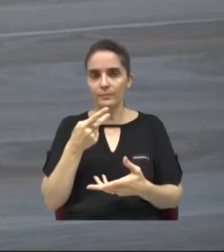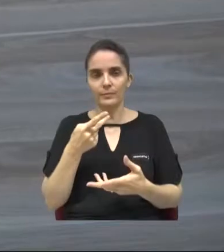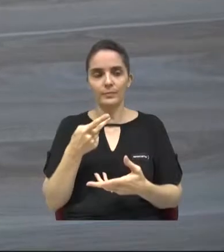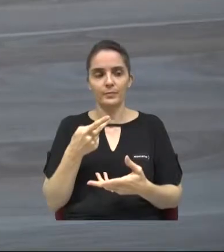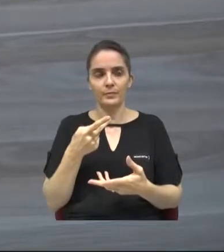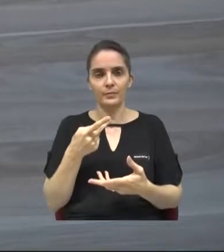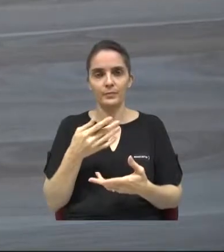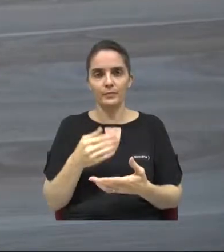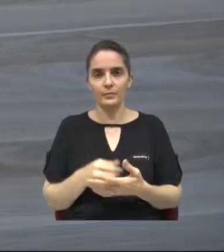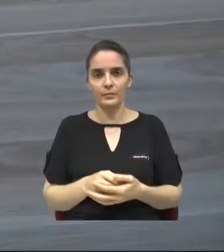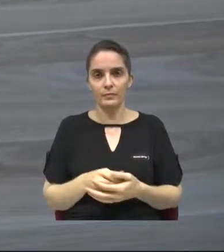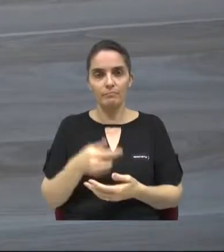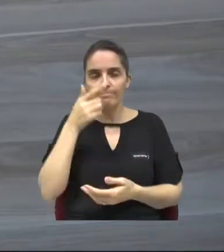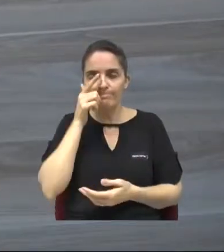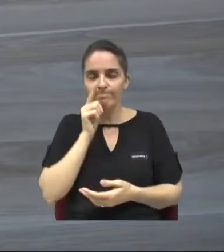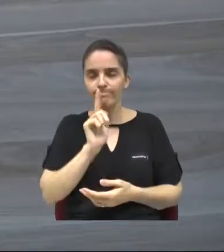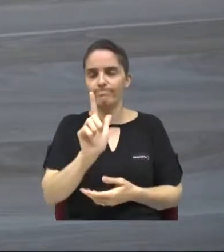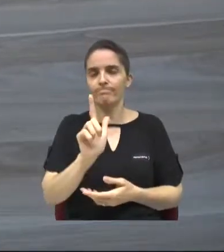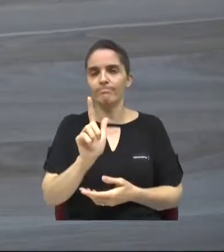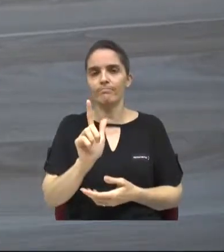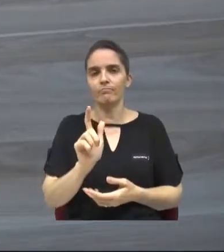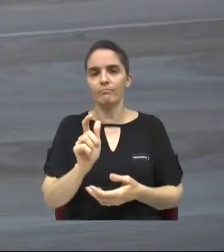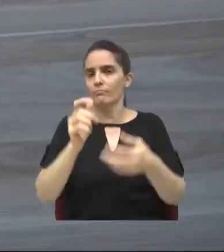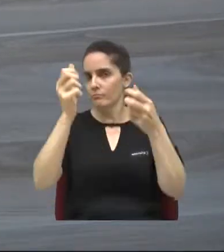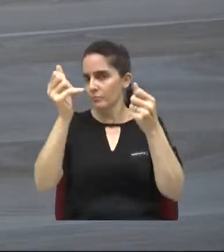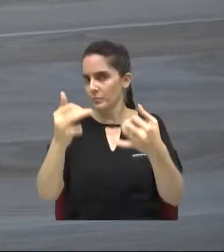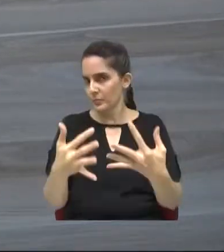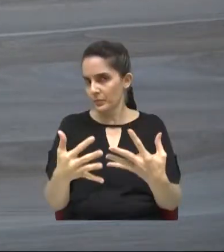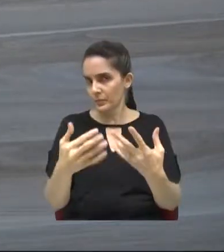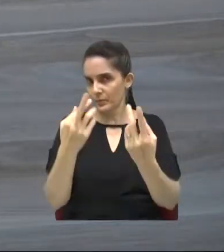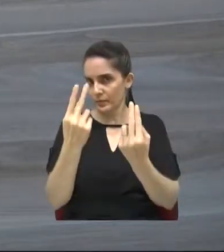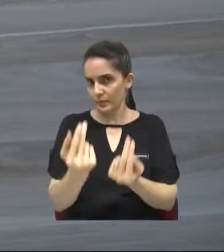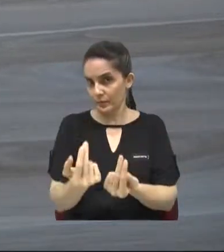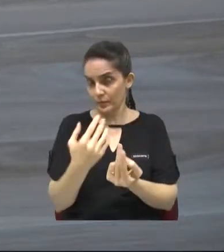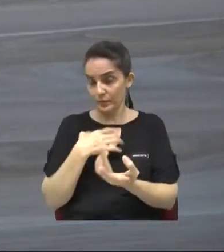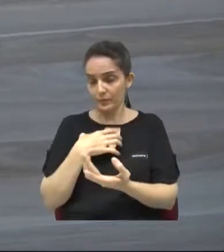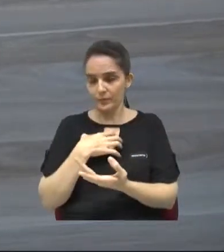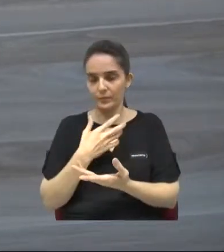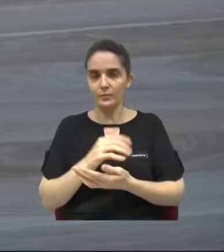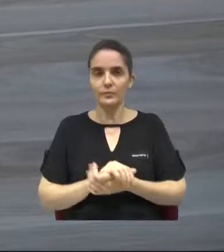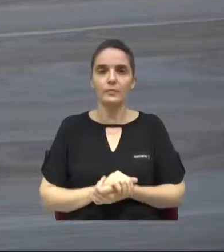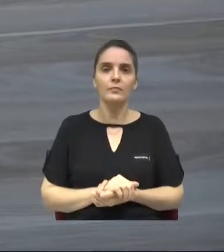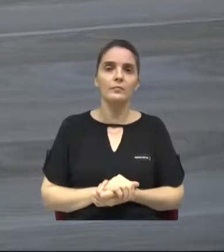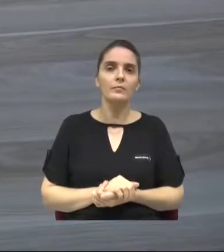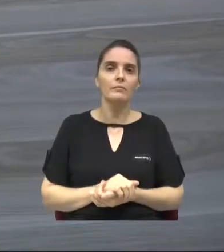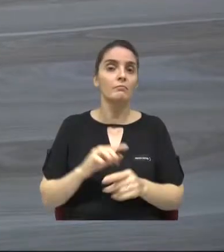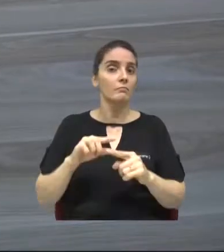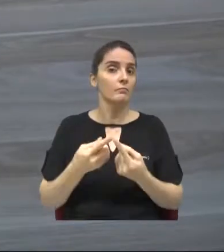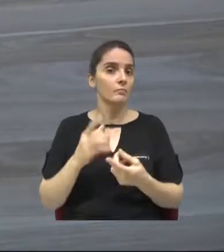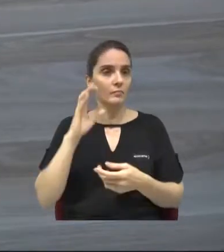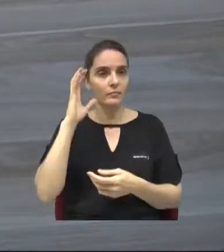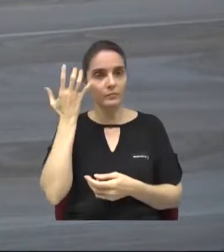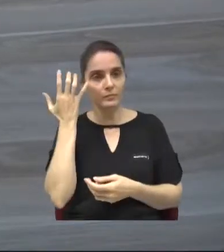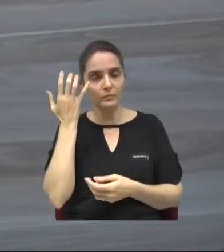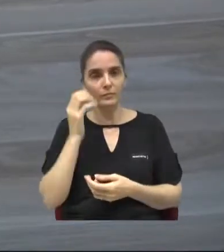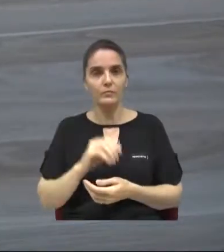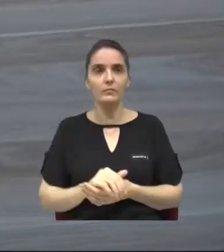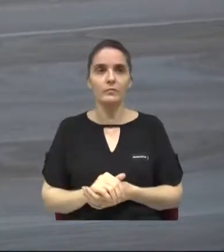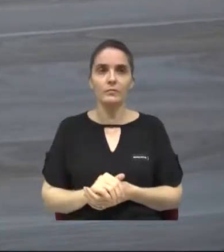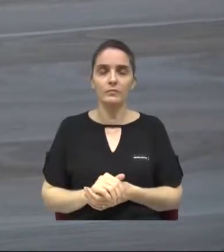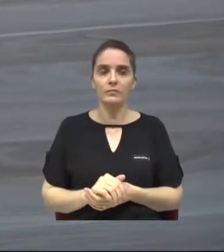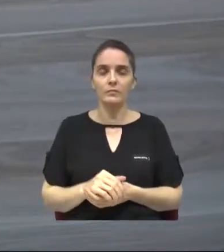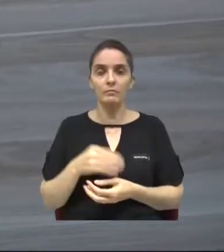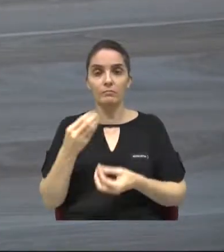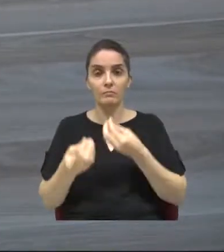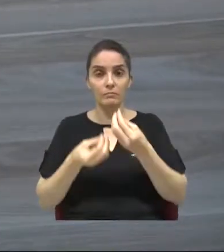e às vezes a gente não consegue passar exatamente o que a gente quer falar. Então, de repente, a forma como foi colocada